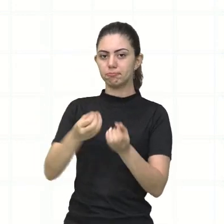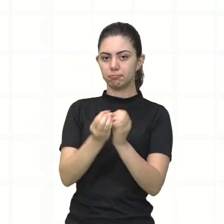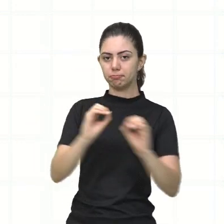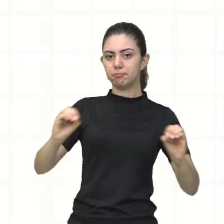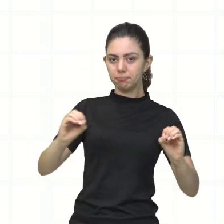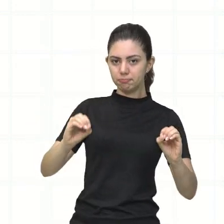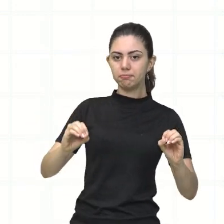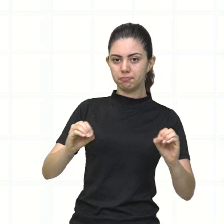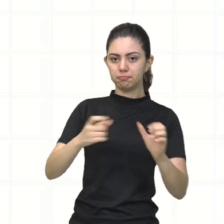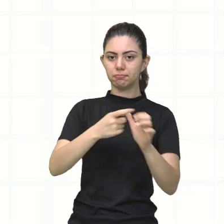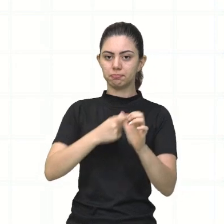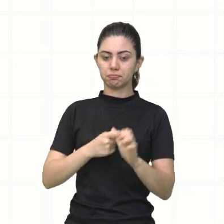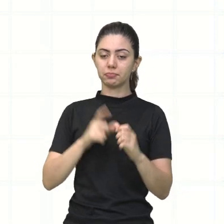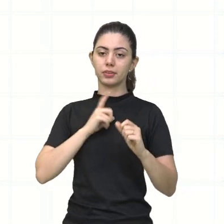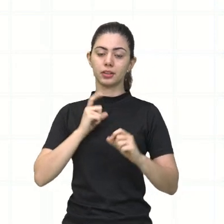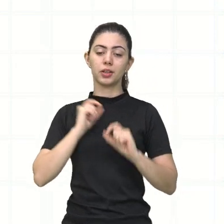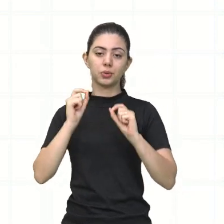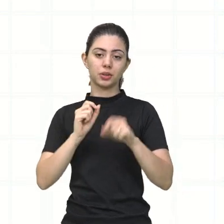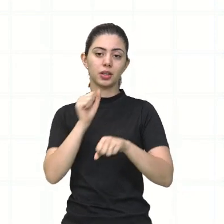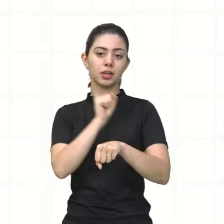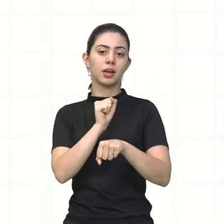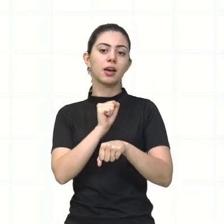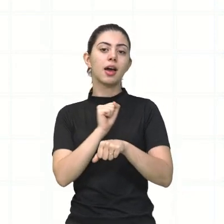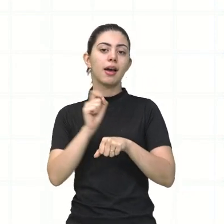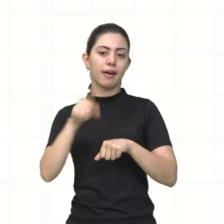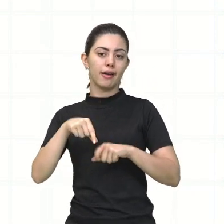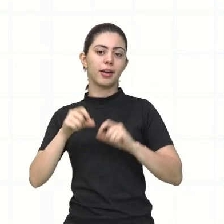subordinadas substantivas,